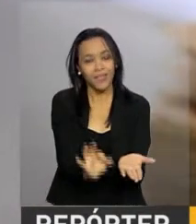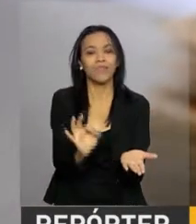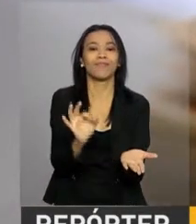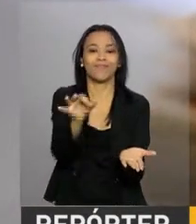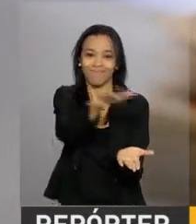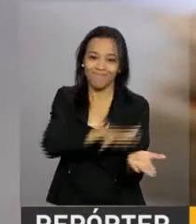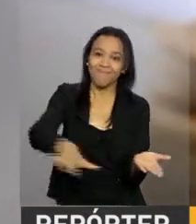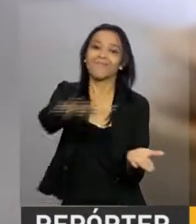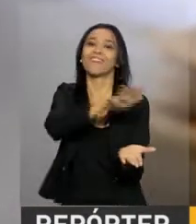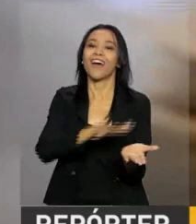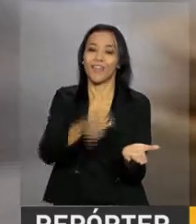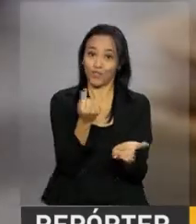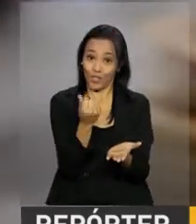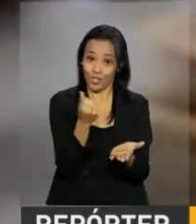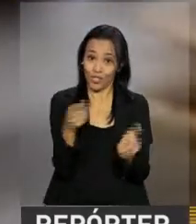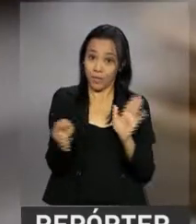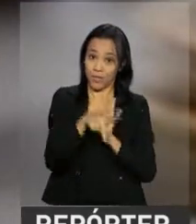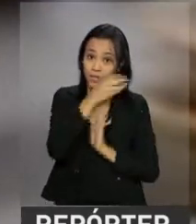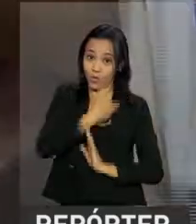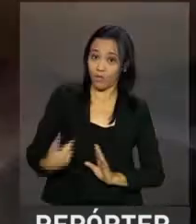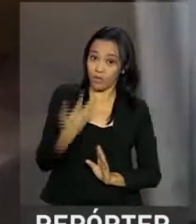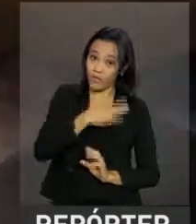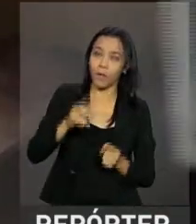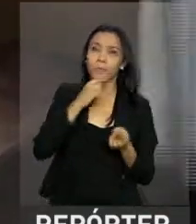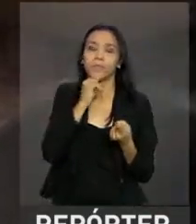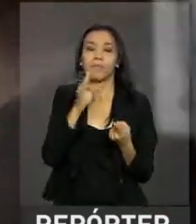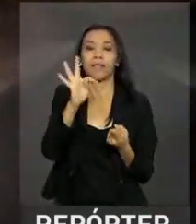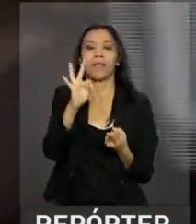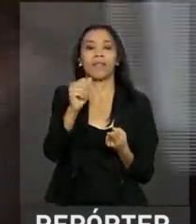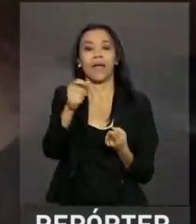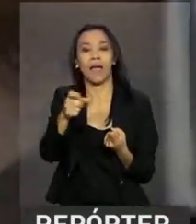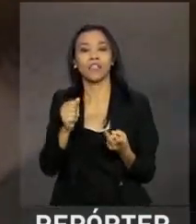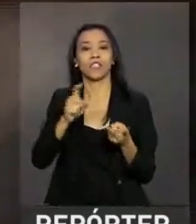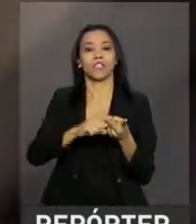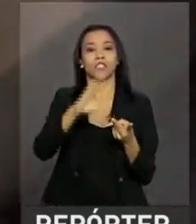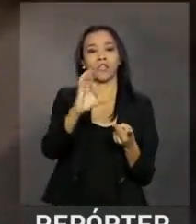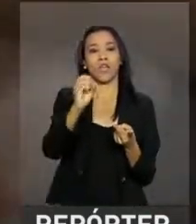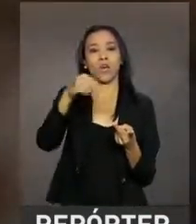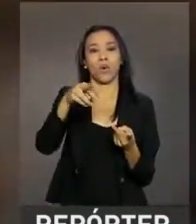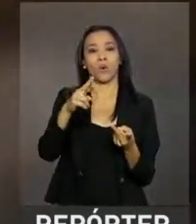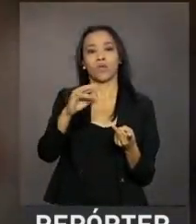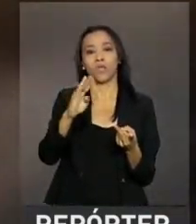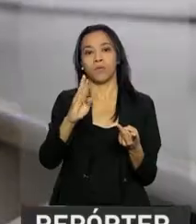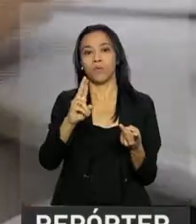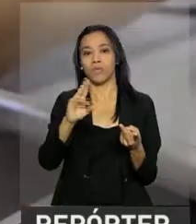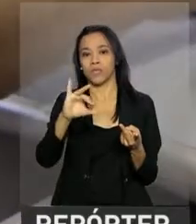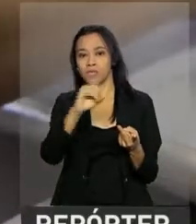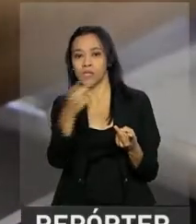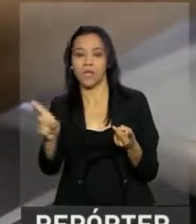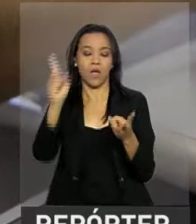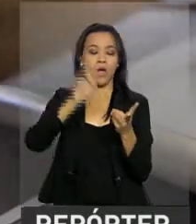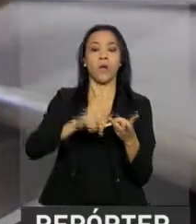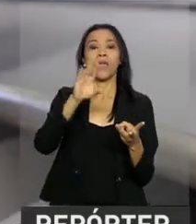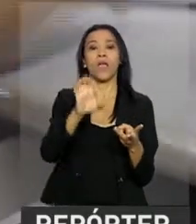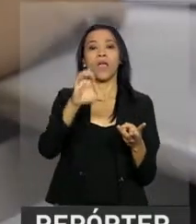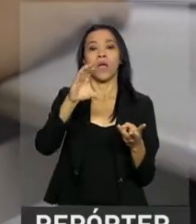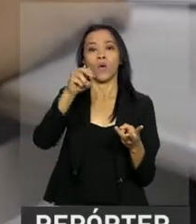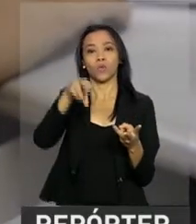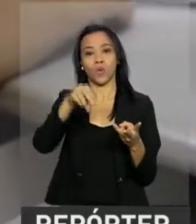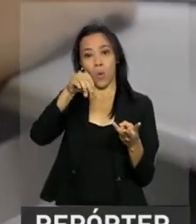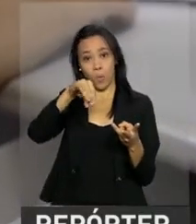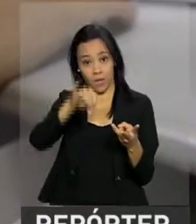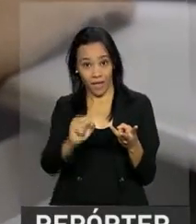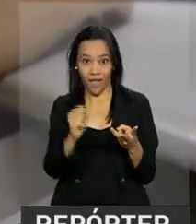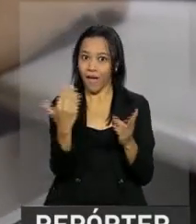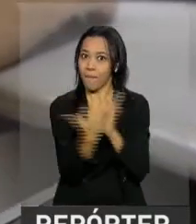das receitas da União, no caso taxas, contribuições sociais e econômicas. Agora, este percentual